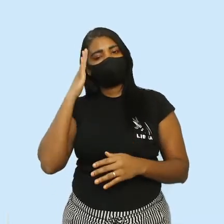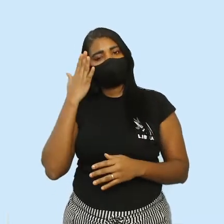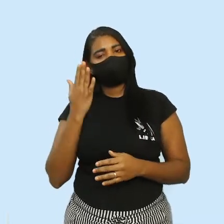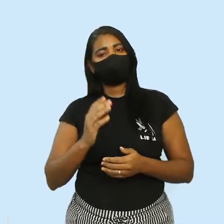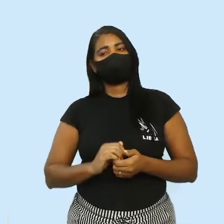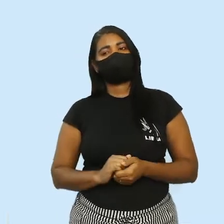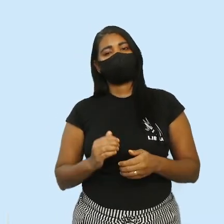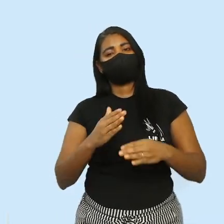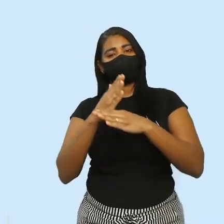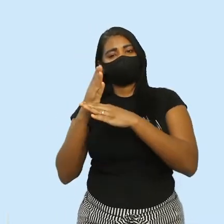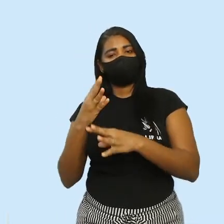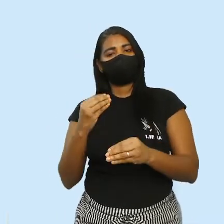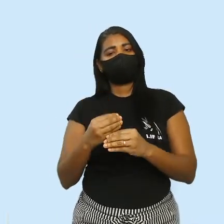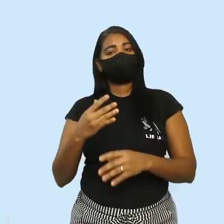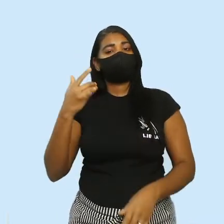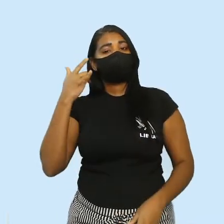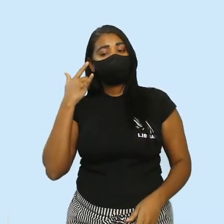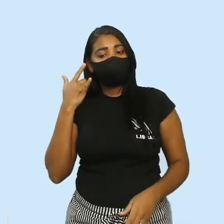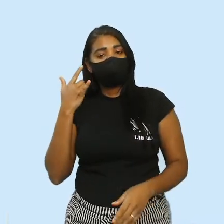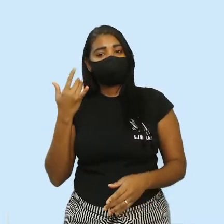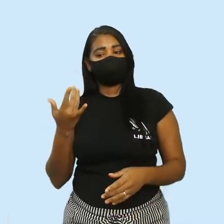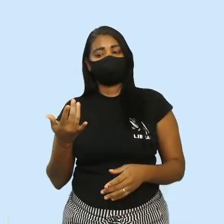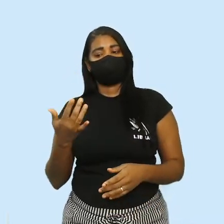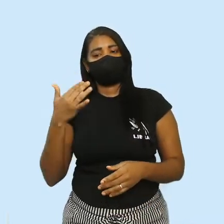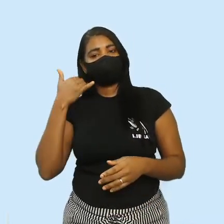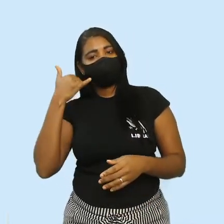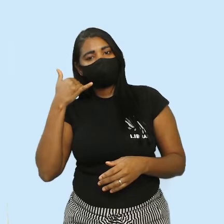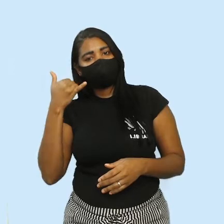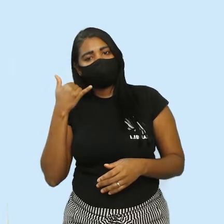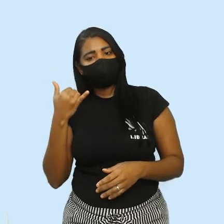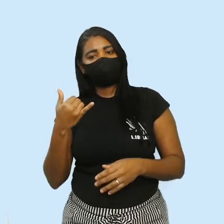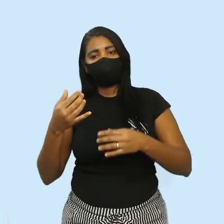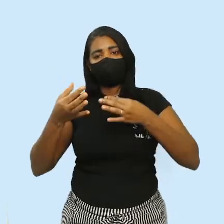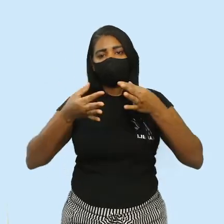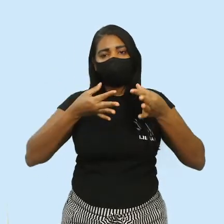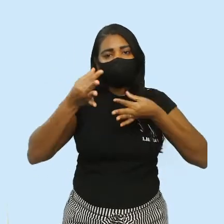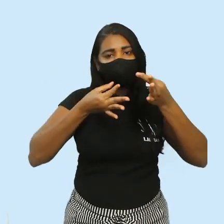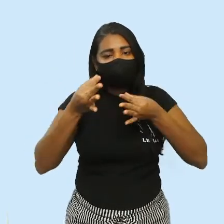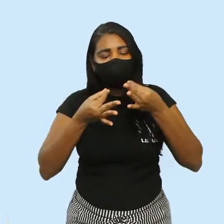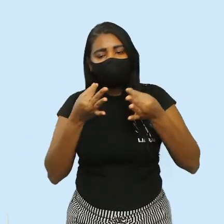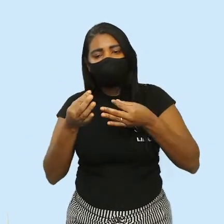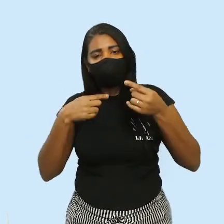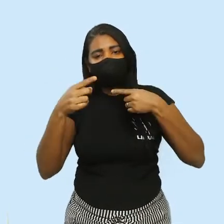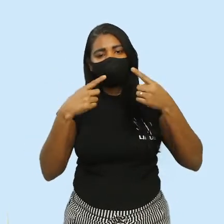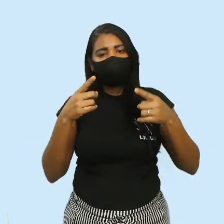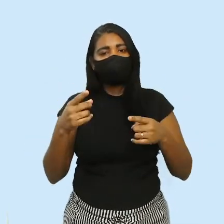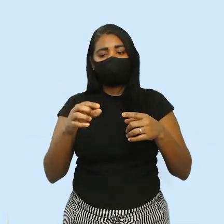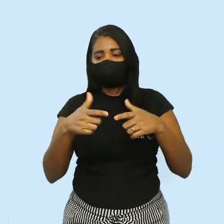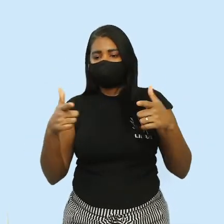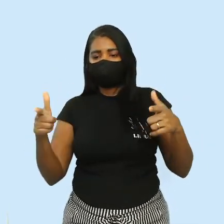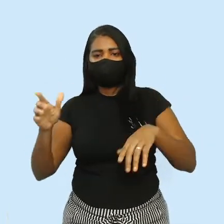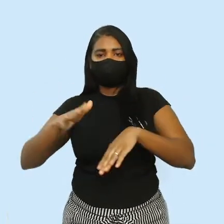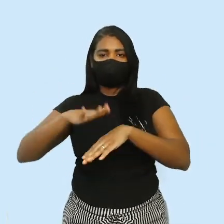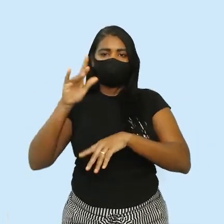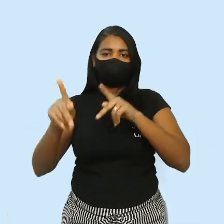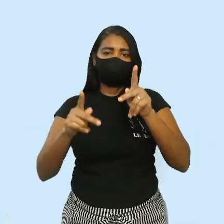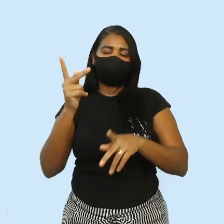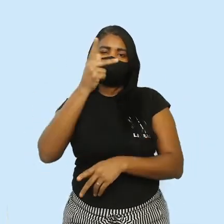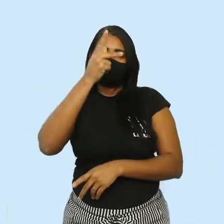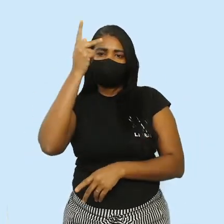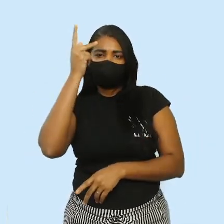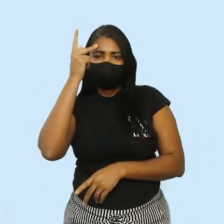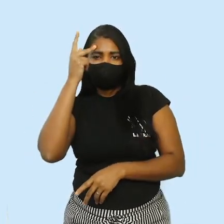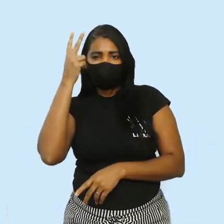flexibilidade enorme. Então, o artista que dialoga direto com o celular, ele tem uma perspectiva de atingir um monte de pessoas. Então, ele está